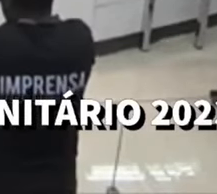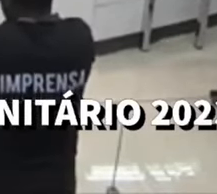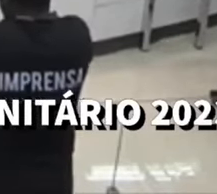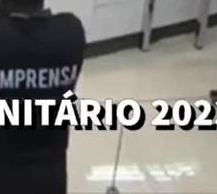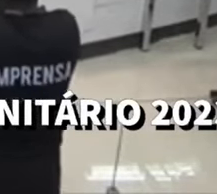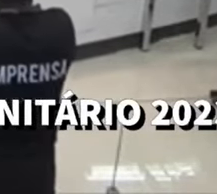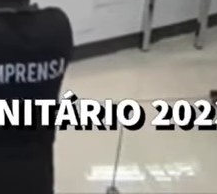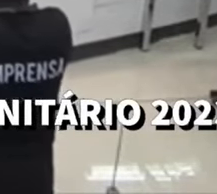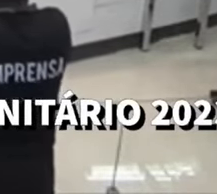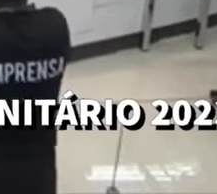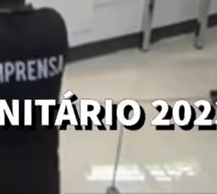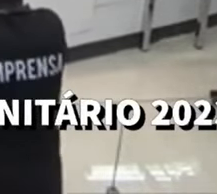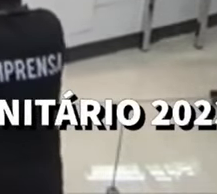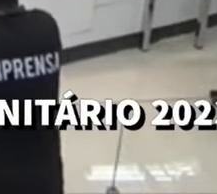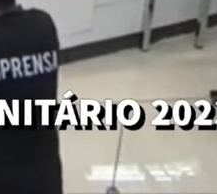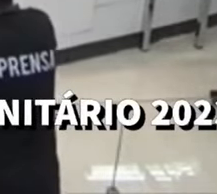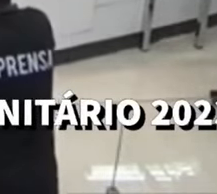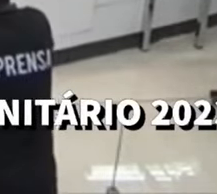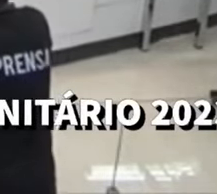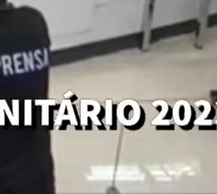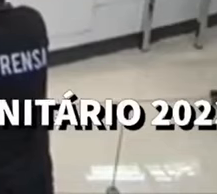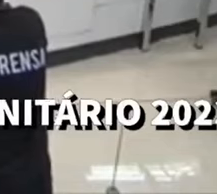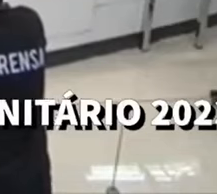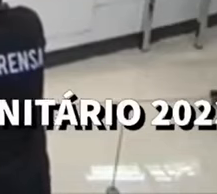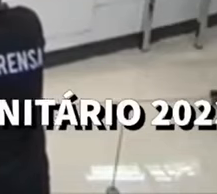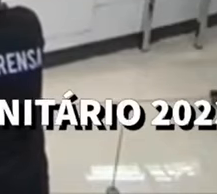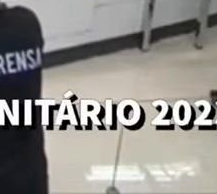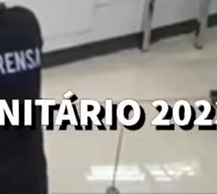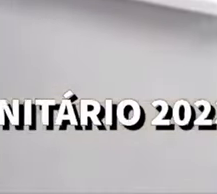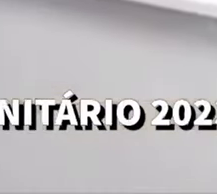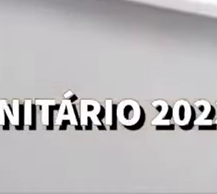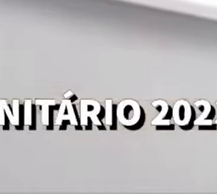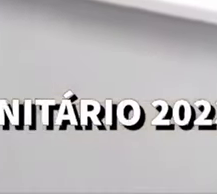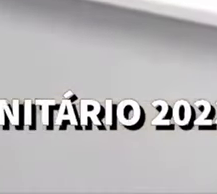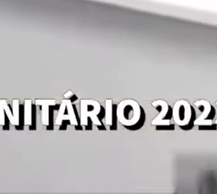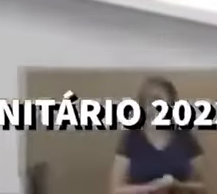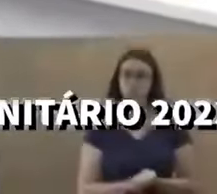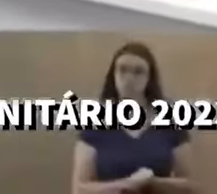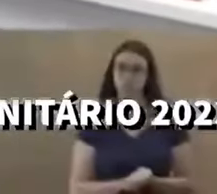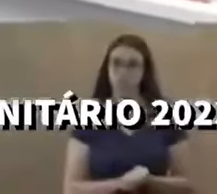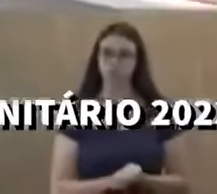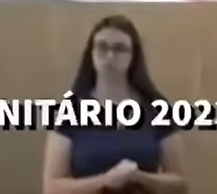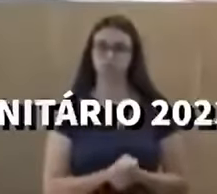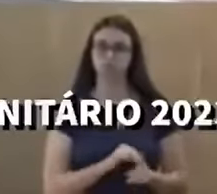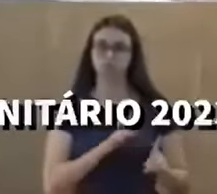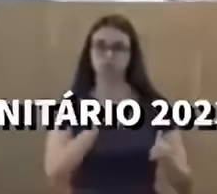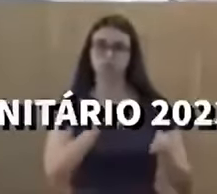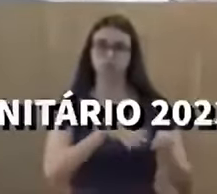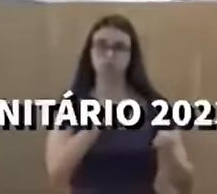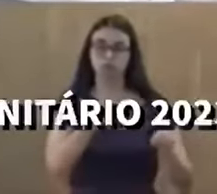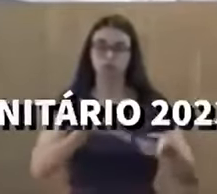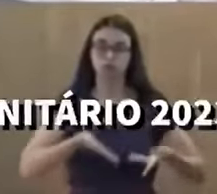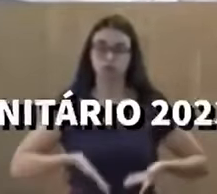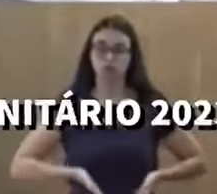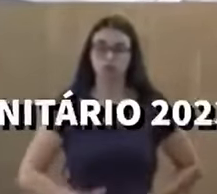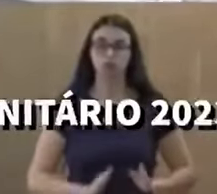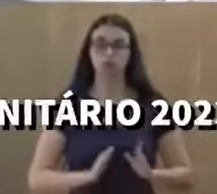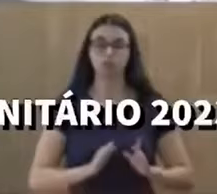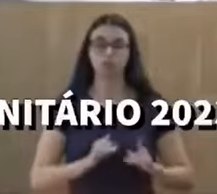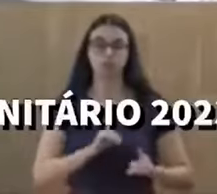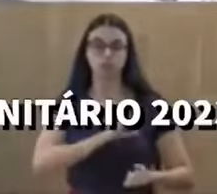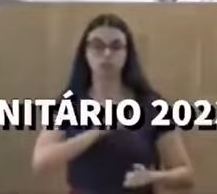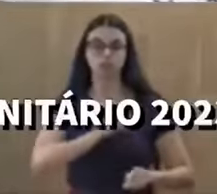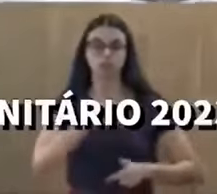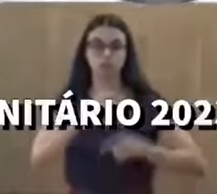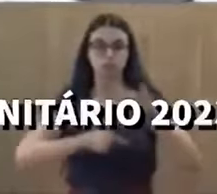Natural de Conselheiro Lafaiete, acompanhou o pai na oficina de autoelétrica. Trabalhou na adolescência em um escritório de